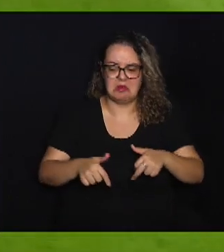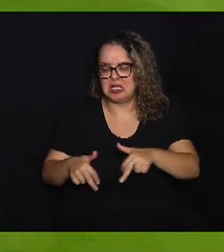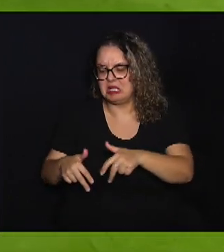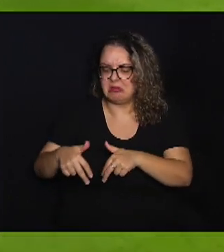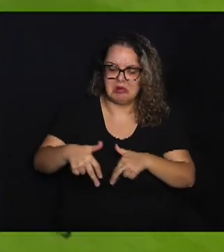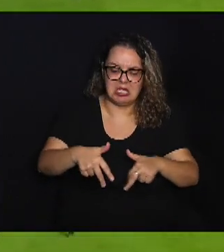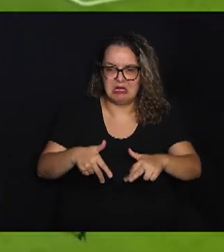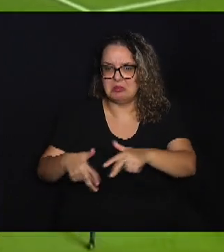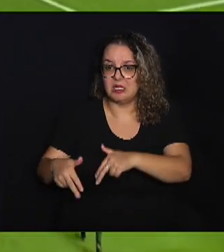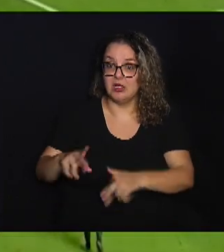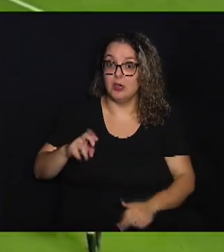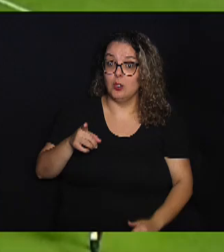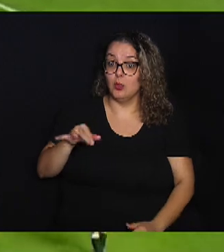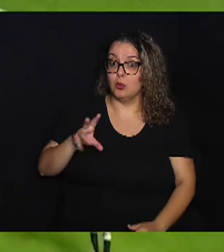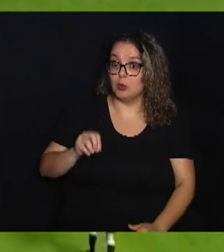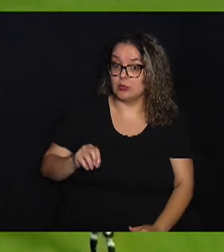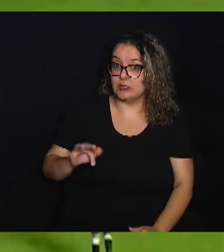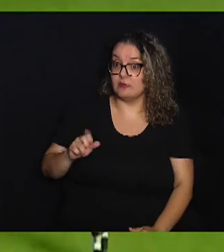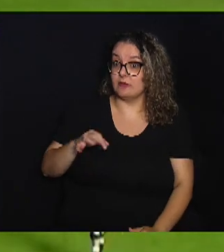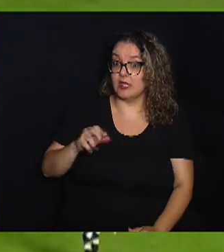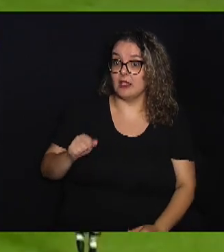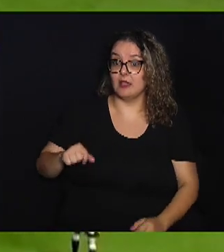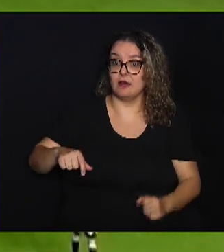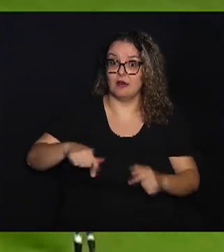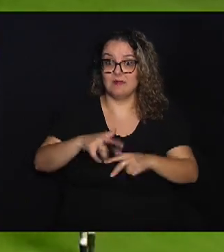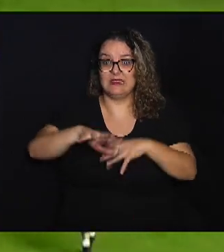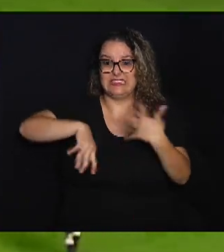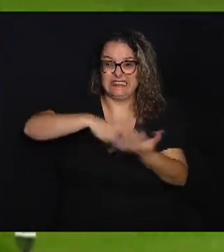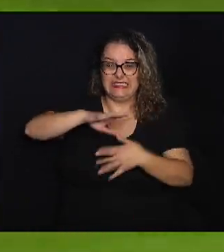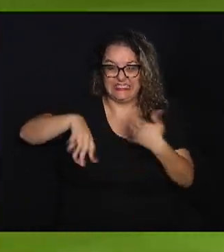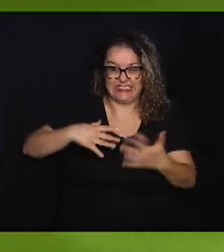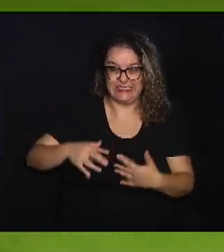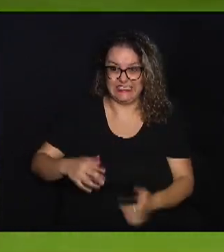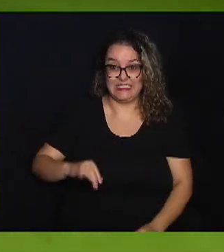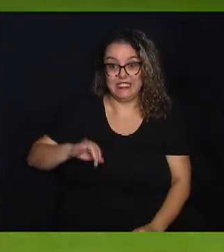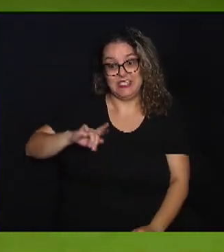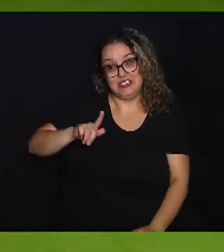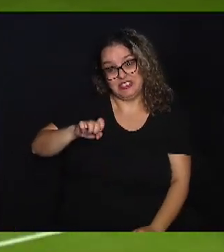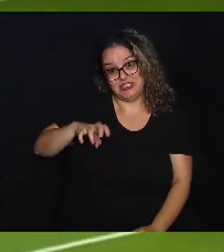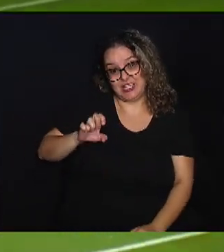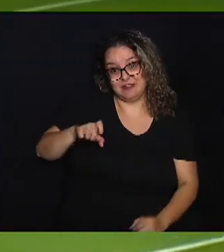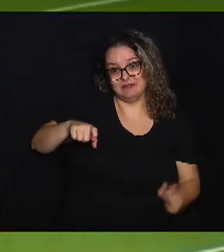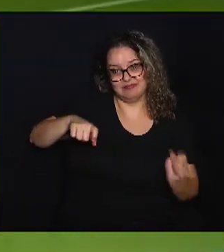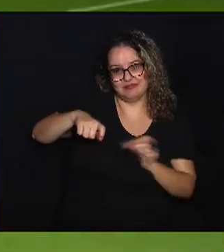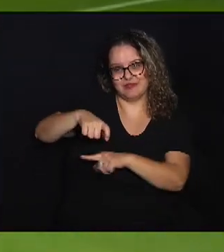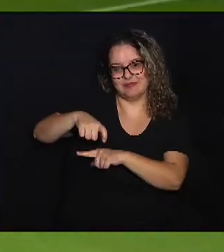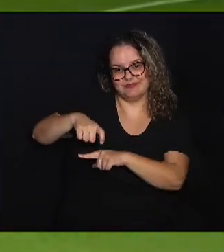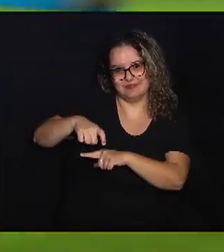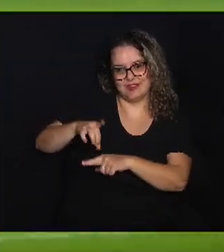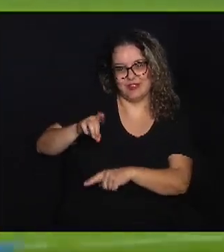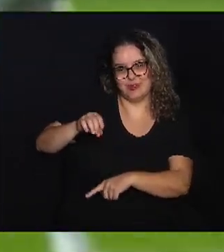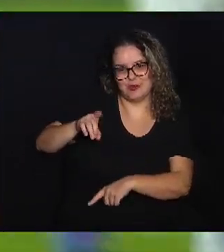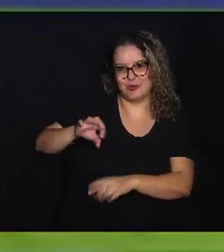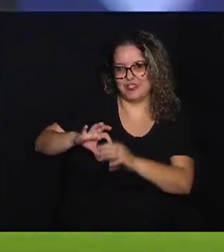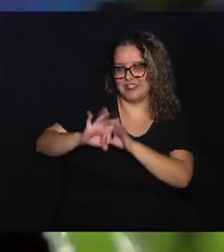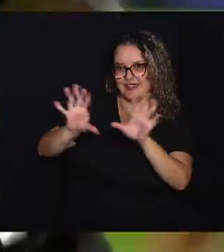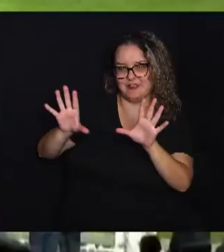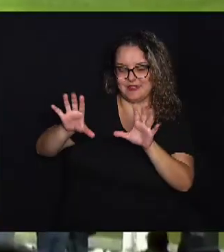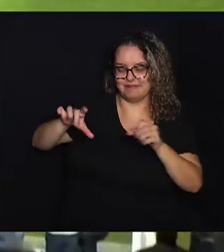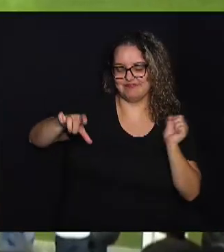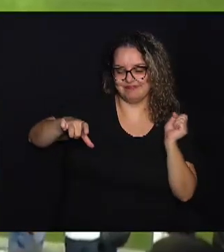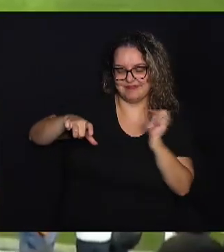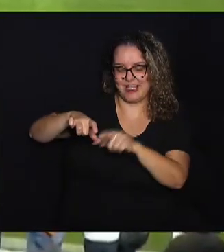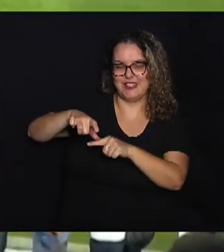defesa. Rodrigo Ferreira fez esta atrapalhada. Jé com um toque deixou Dodô livre, que bateu